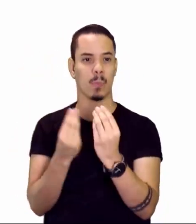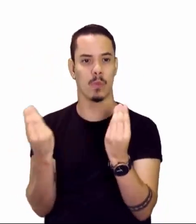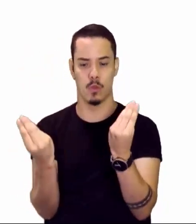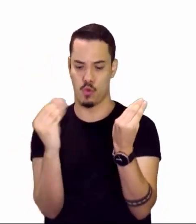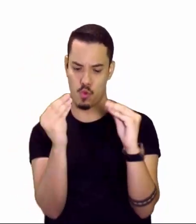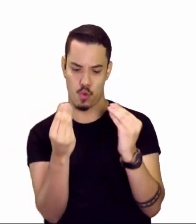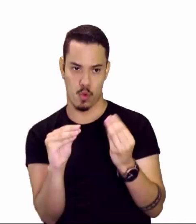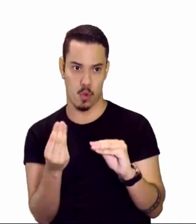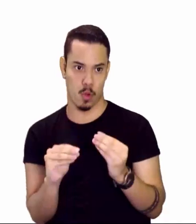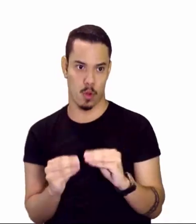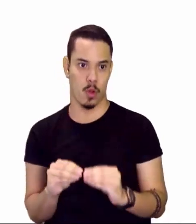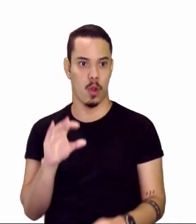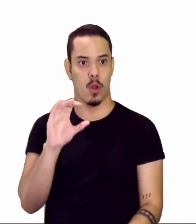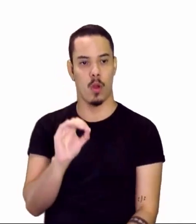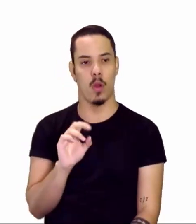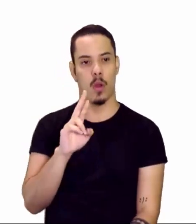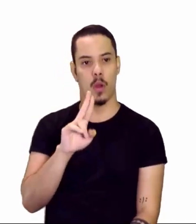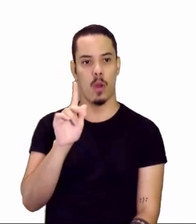de